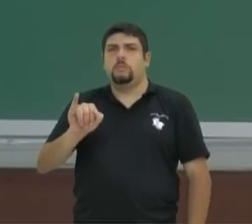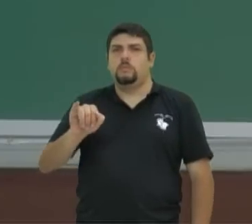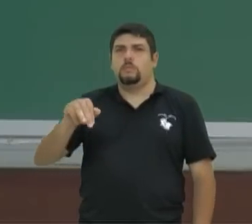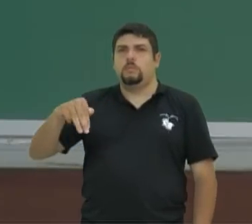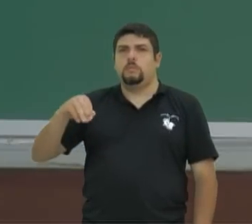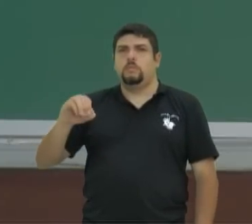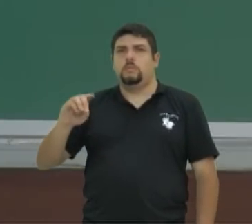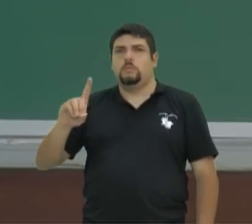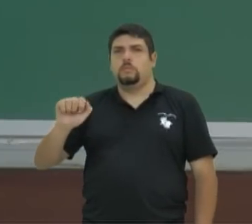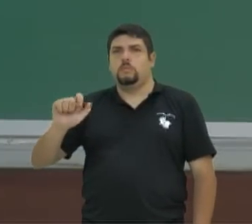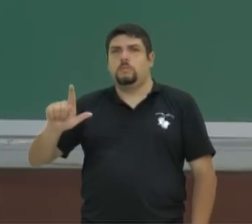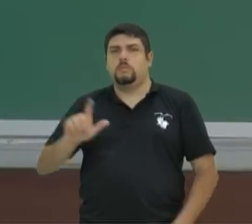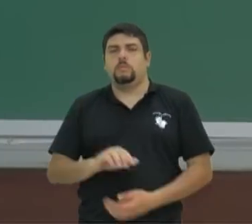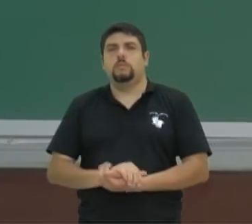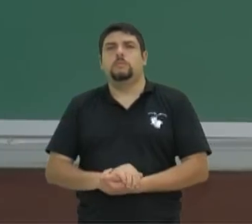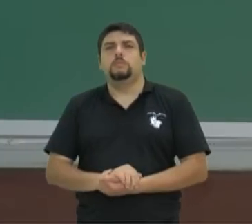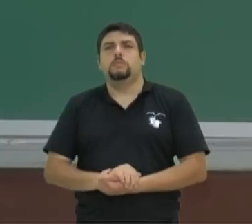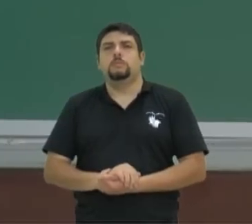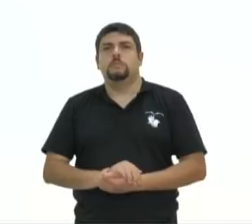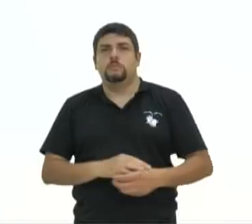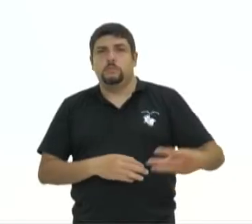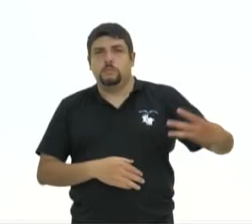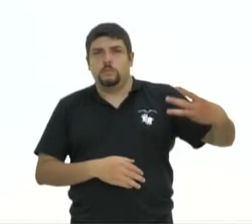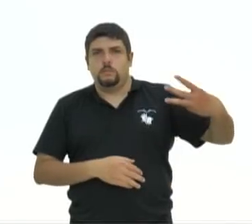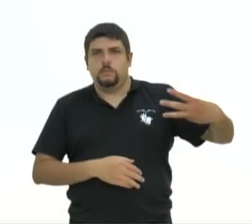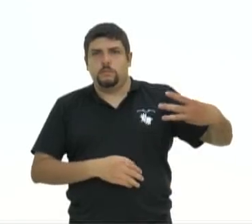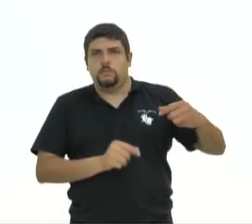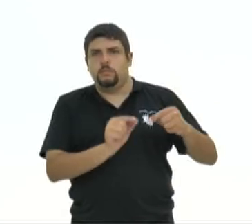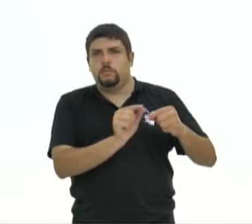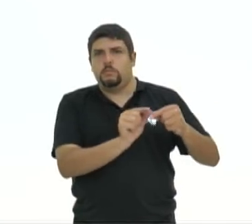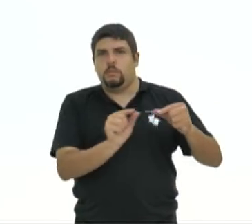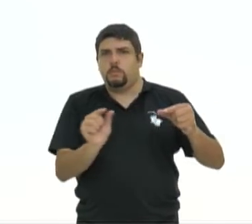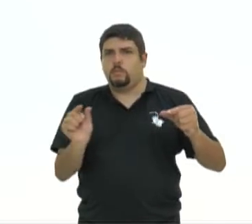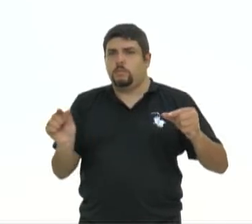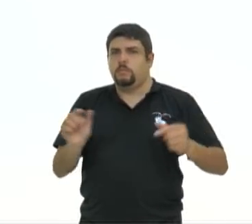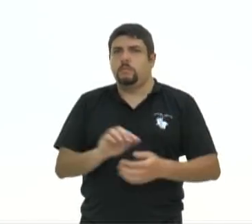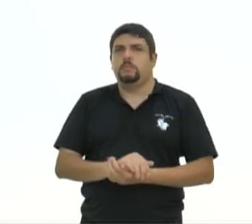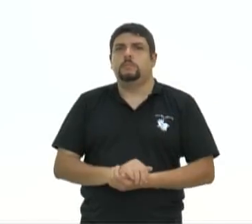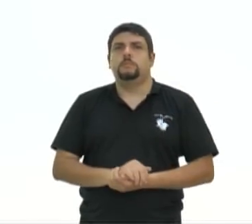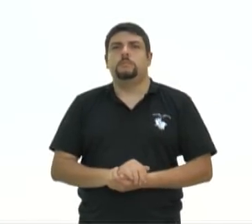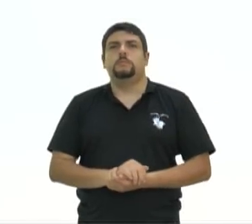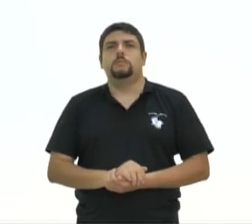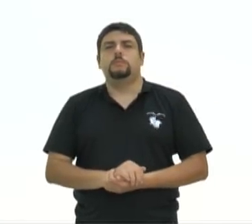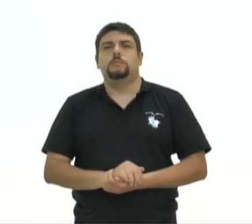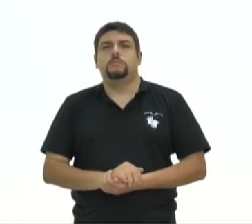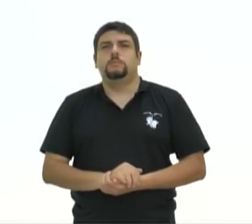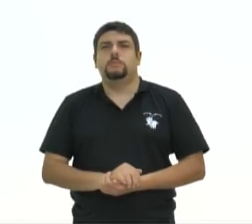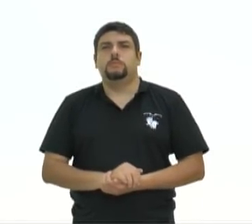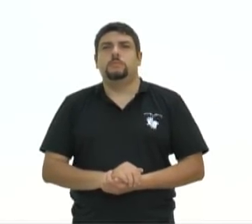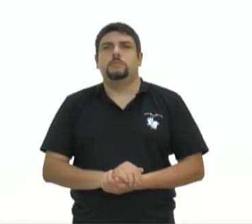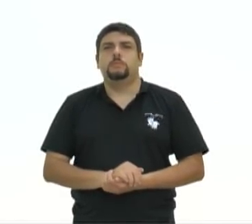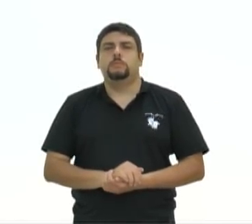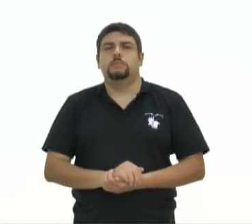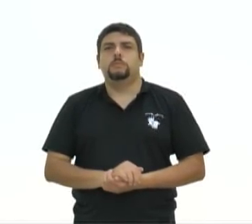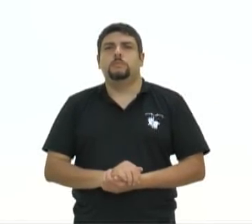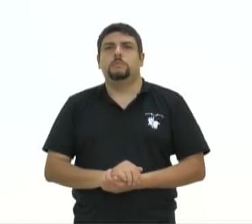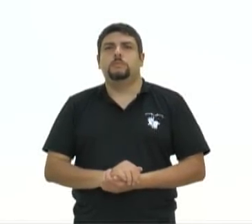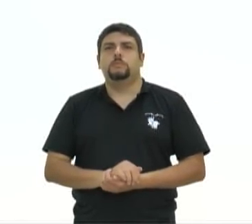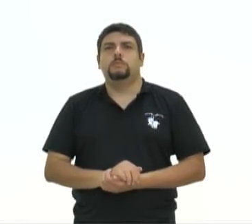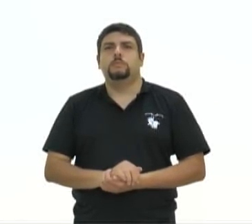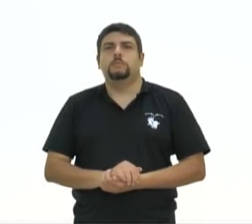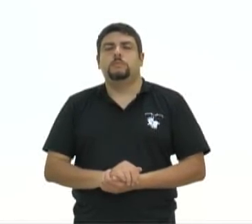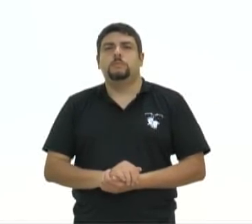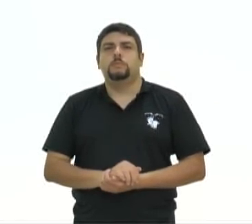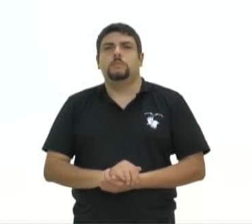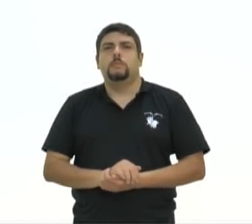Ok? A terceira sequência, eu tenho 1 que aparece uma vez, o 2, o 3, o 4 e o 5 aparecem 2 vezes e o 6 aparece uma